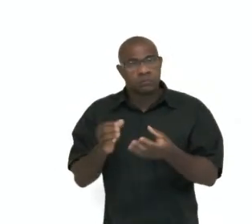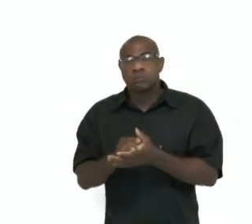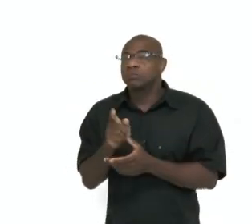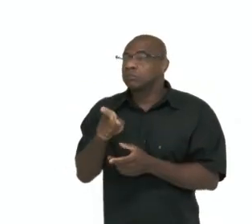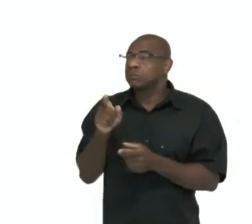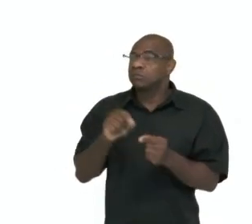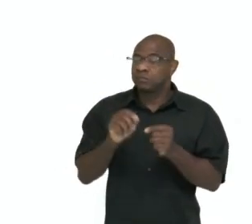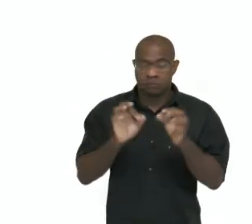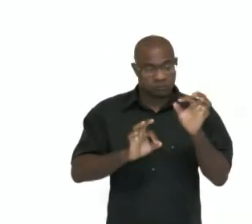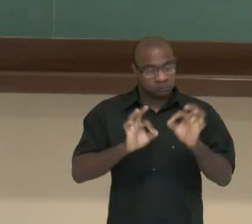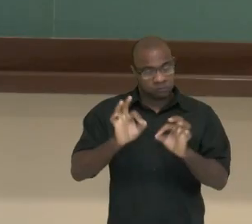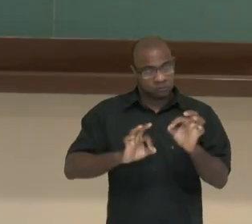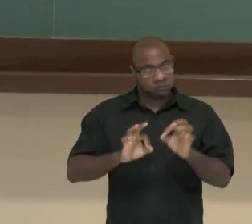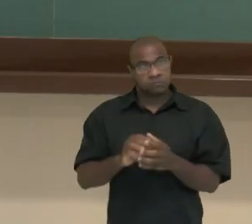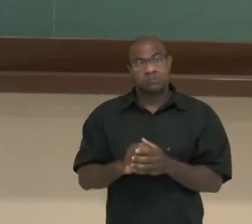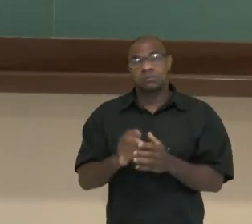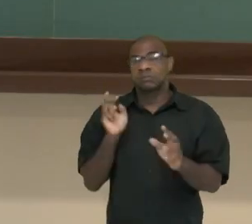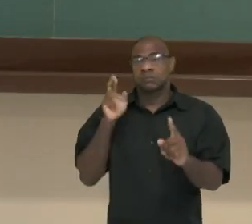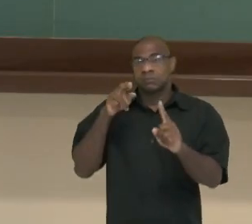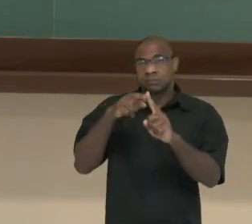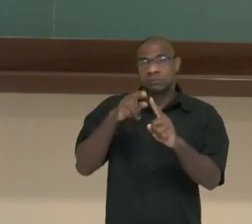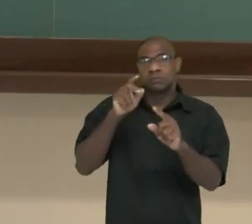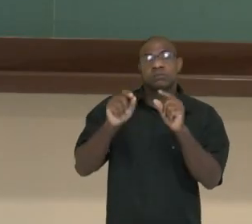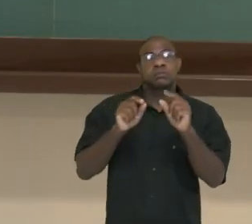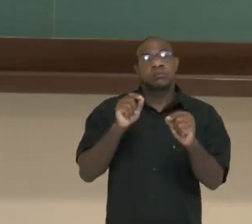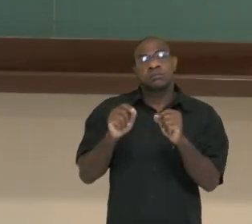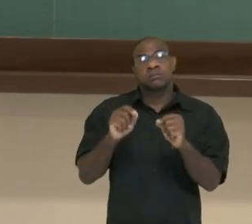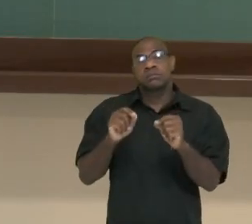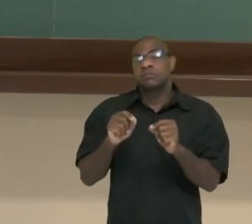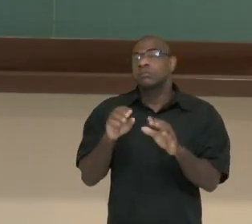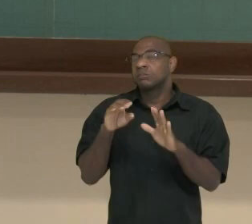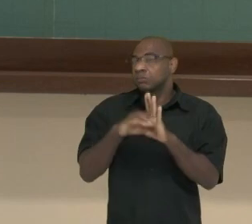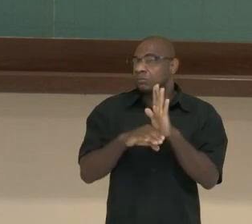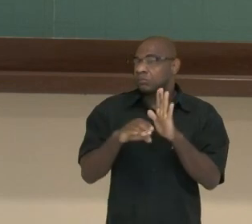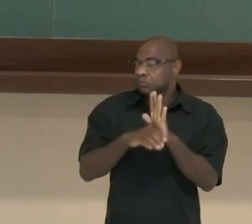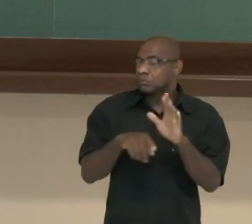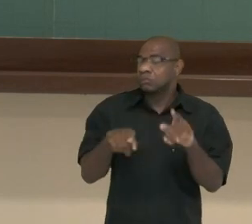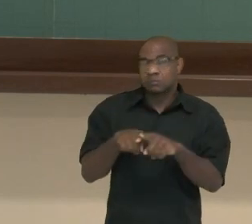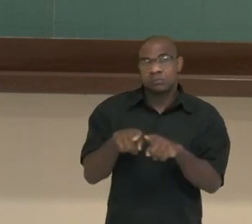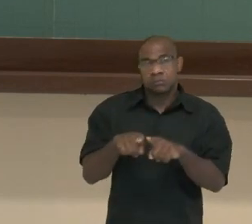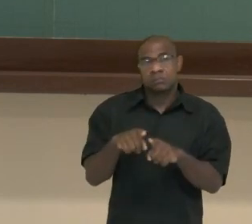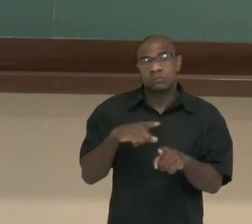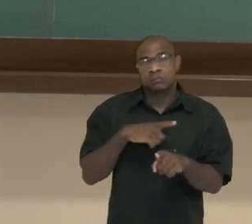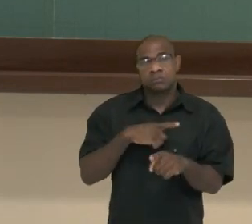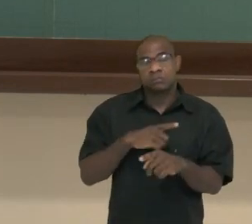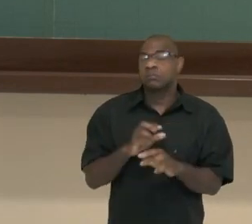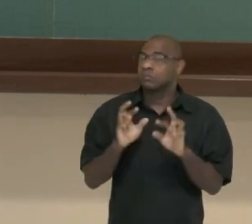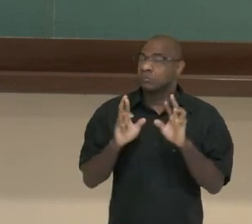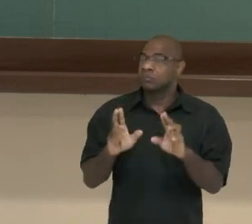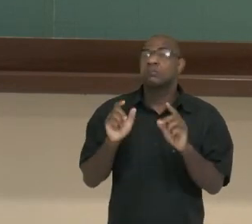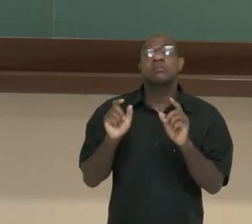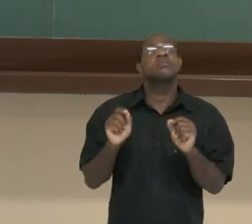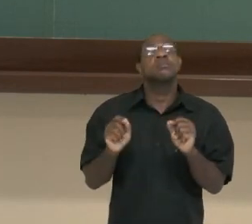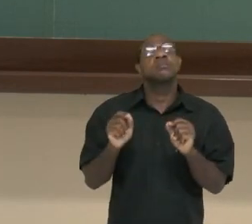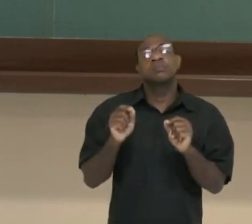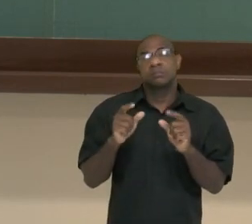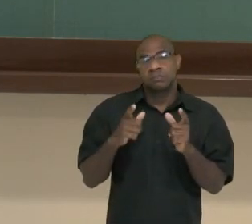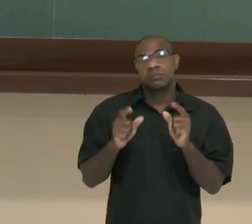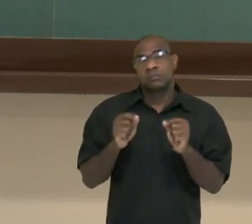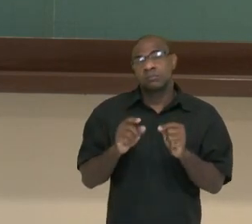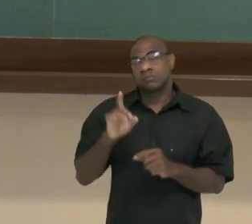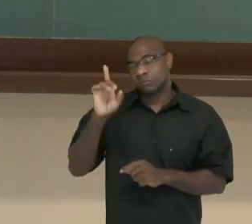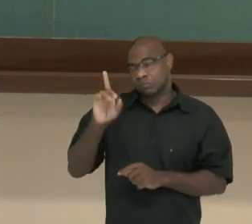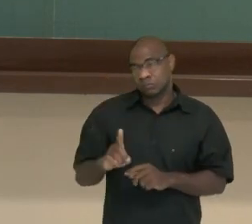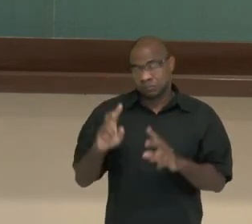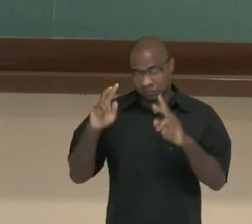vai mobilizar essas referências e conceitos articulados entre si, respeitando o quê? Naturalmente os direitos